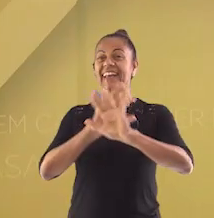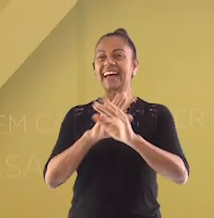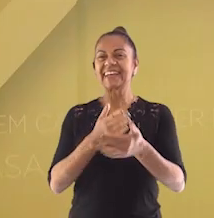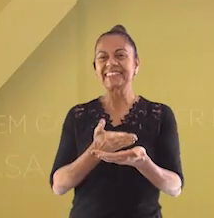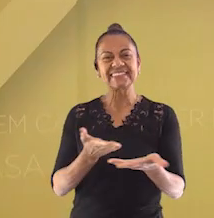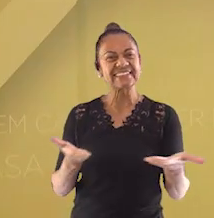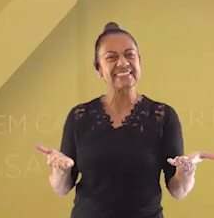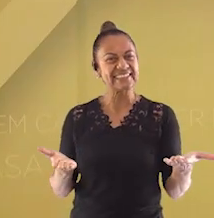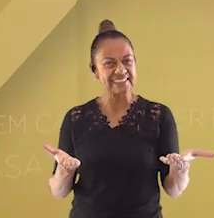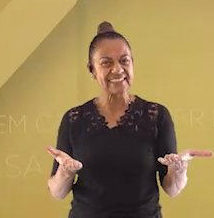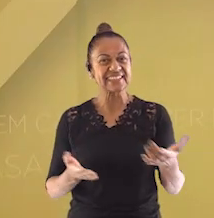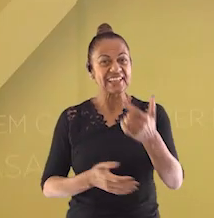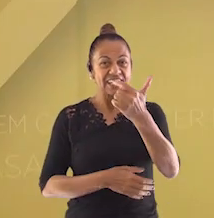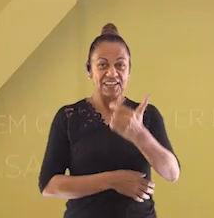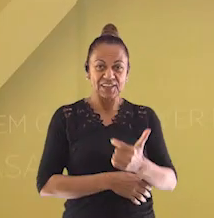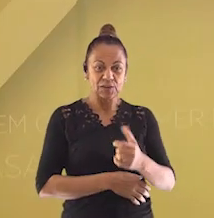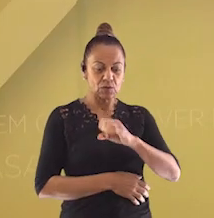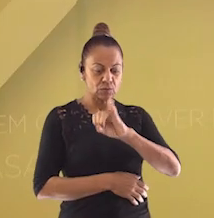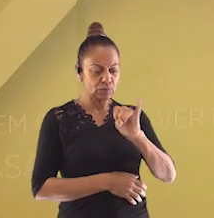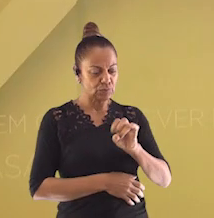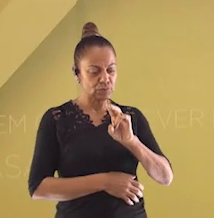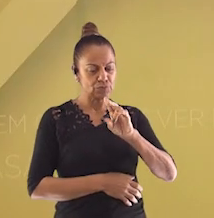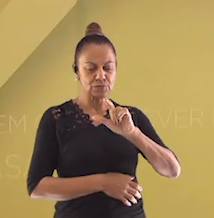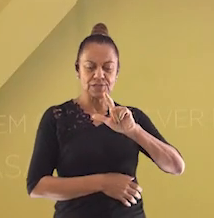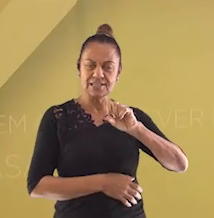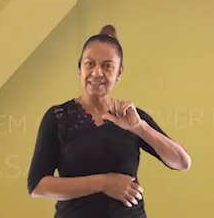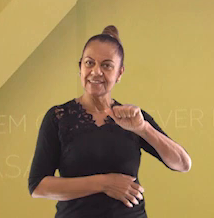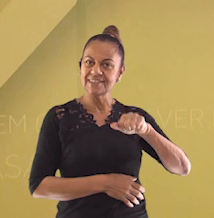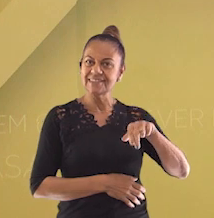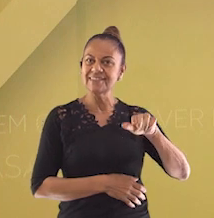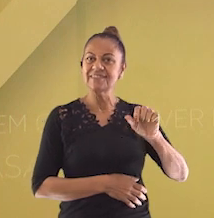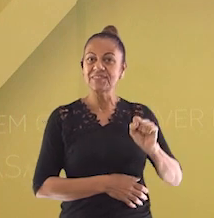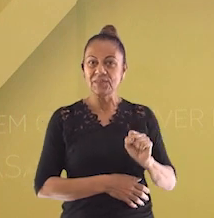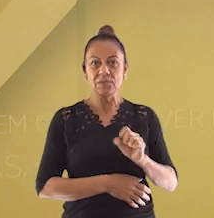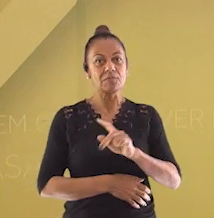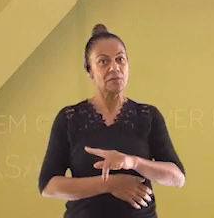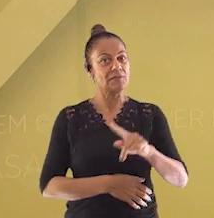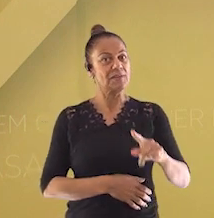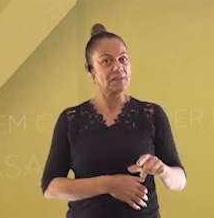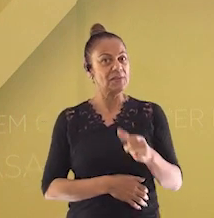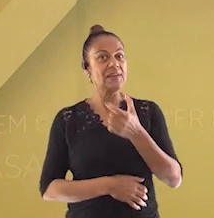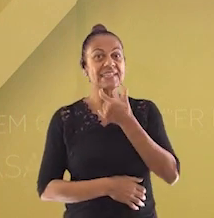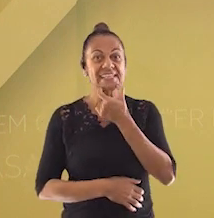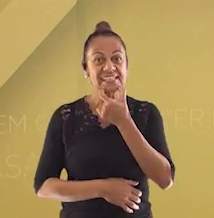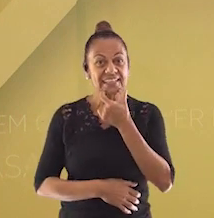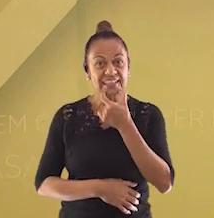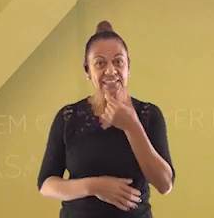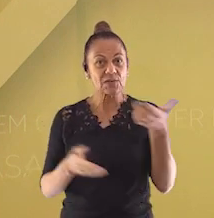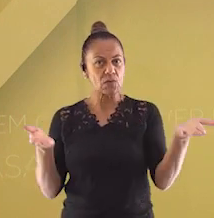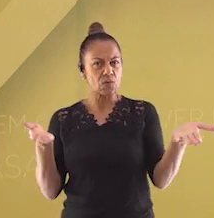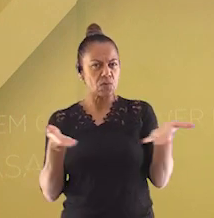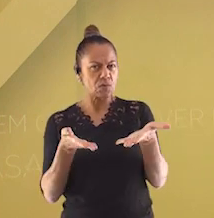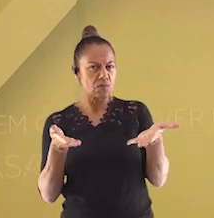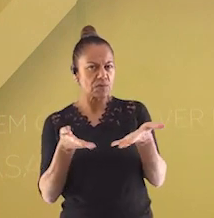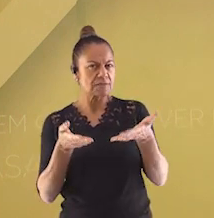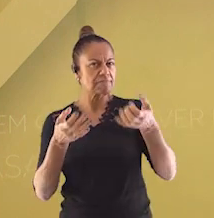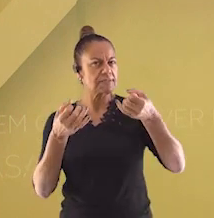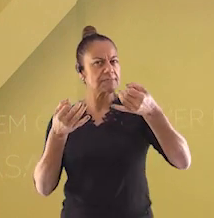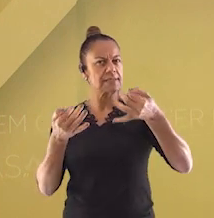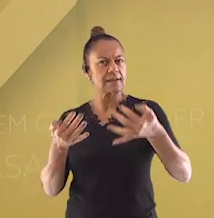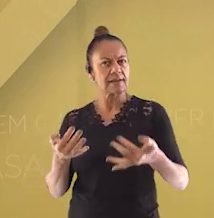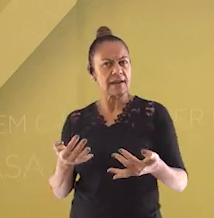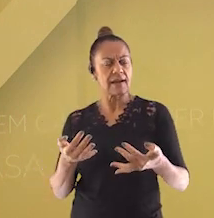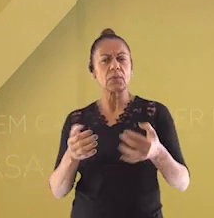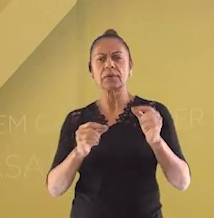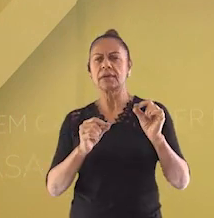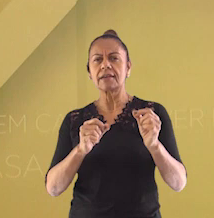Olá estudantes sou Juliano professor de língua inglesa Hoje vamos falar sobre o passado sobre os